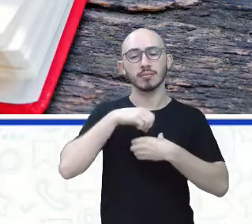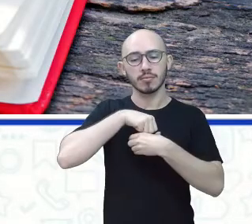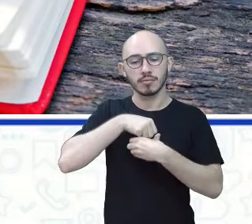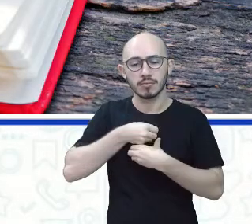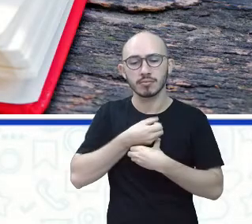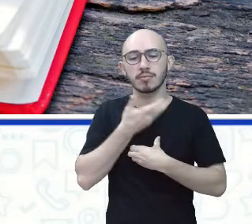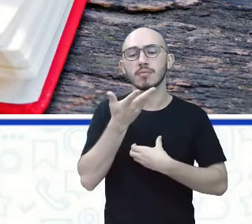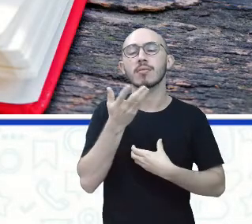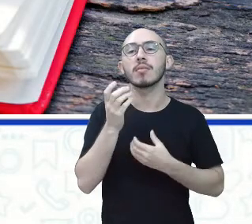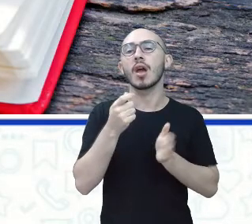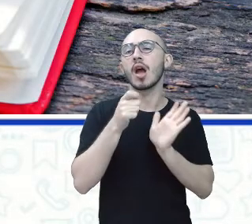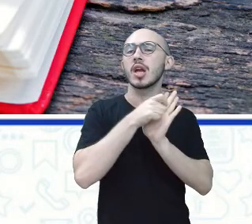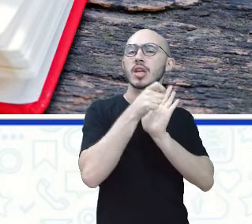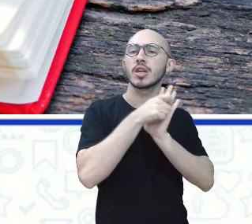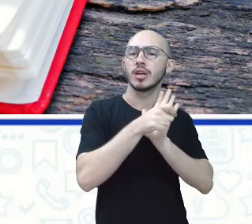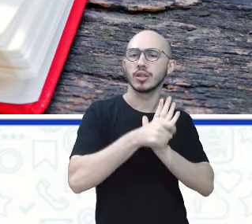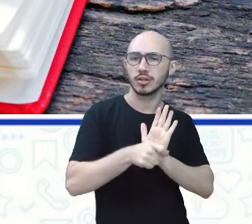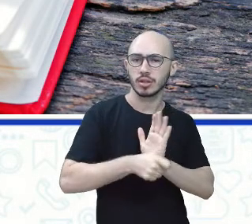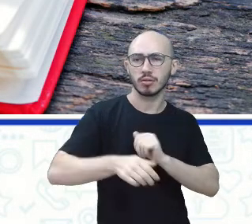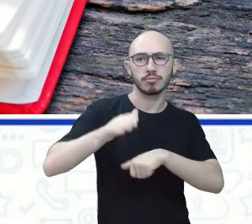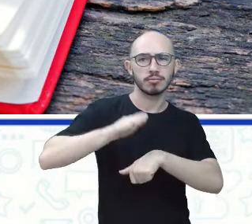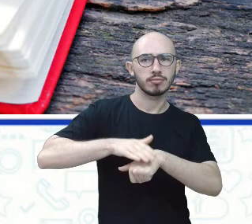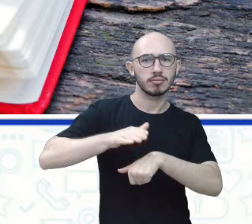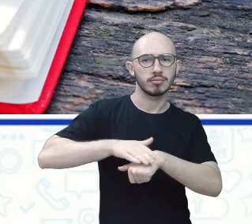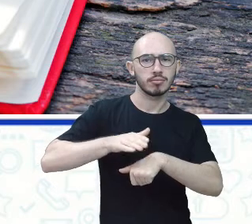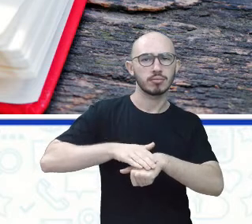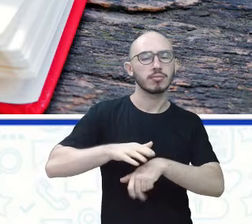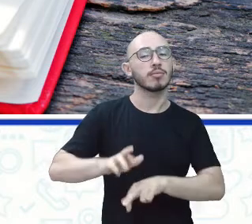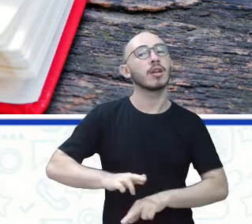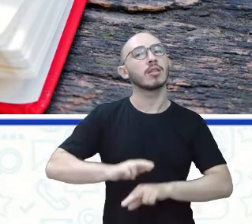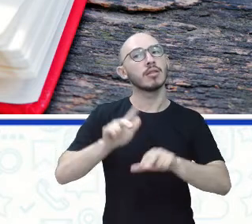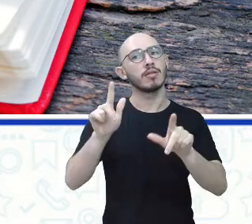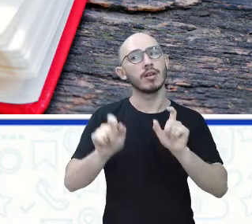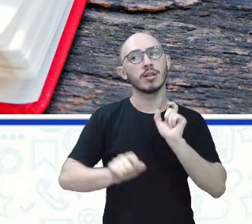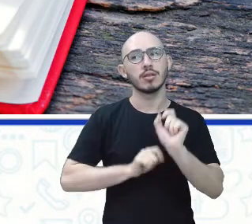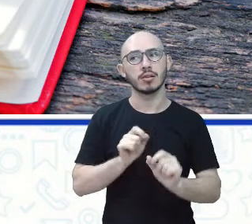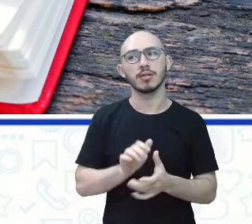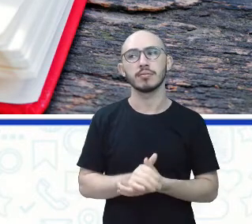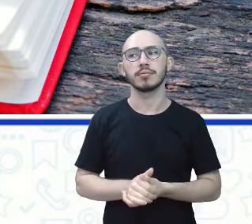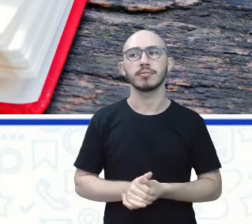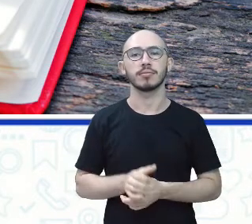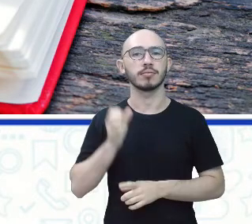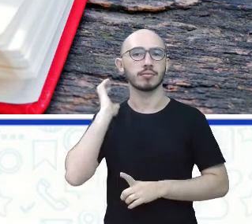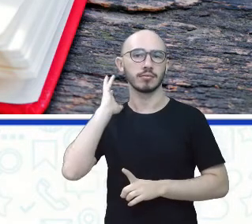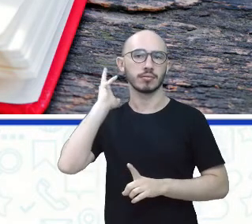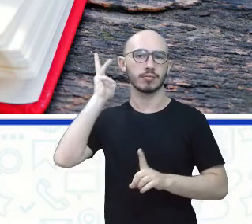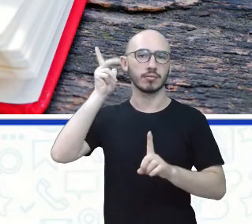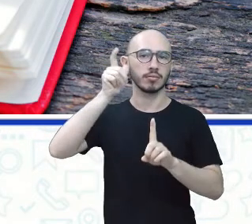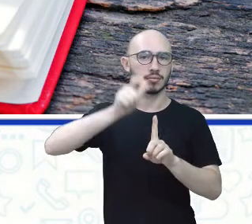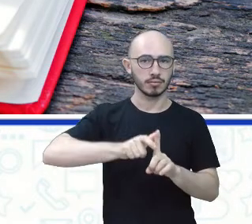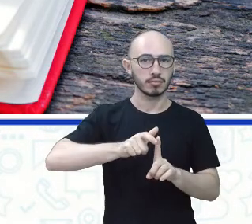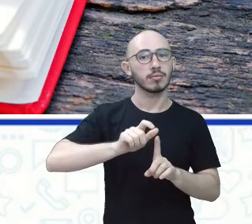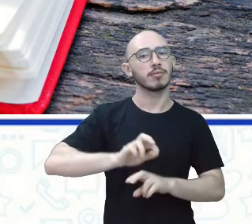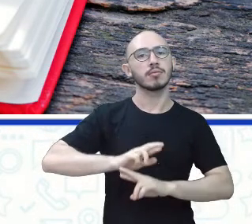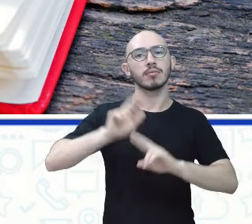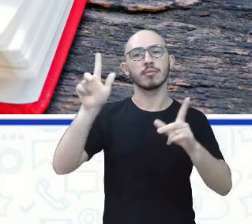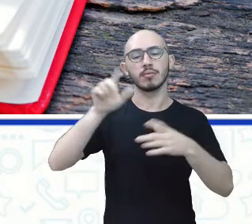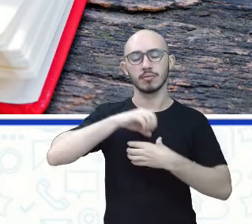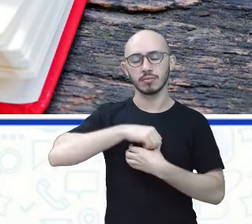escrita pela pessoa biografada. Há uma diferença entre biografia